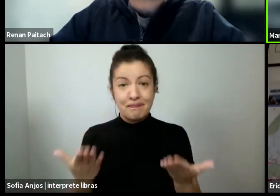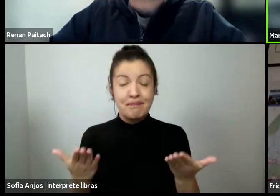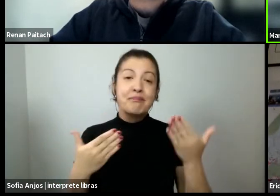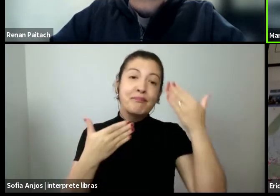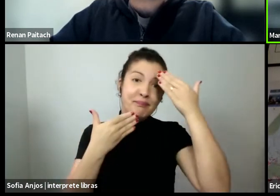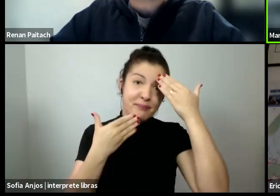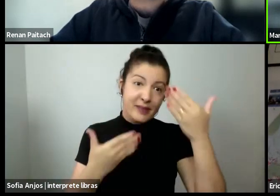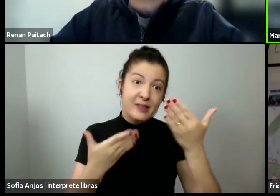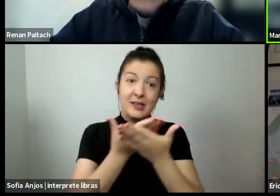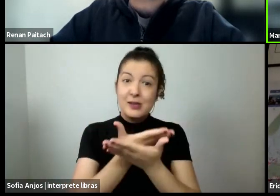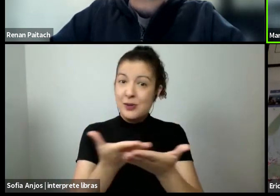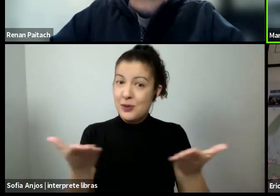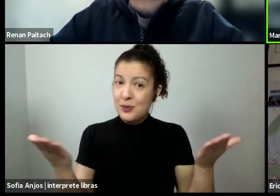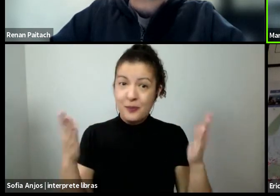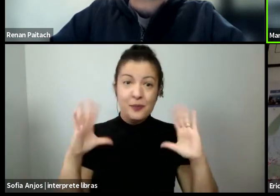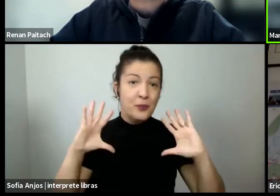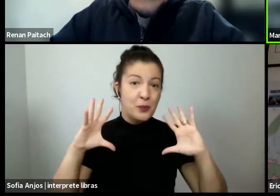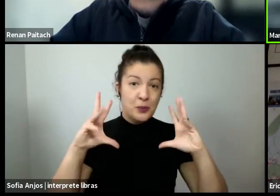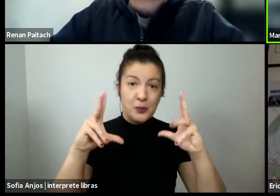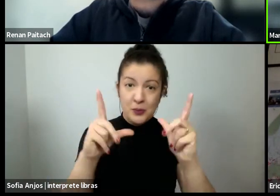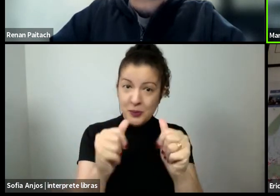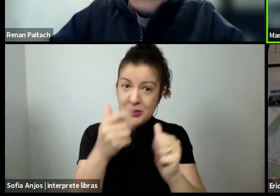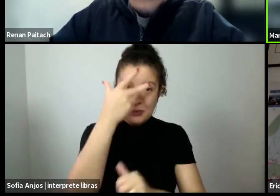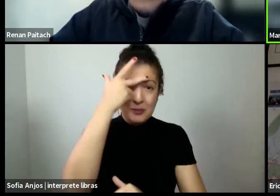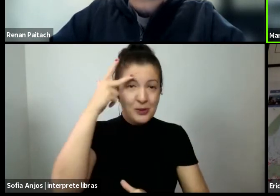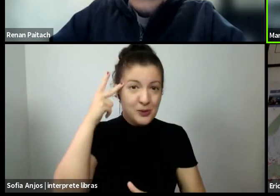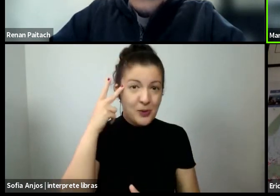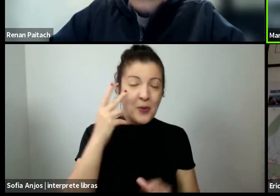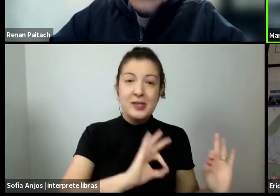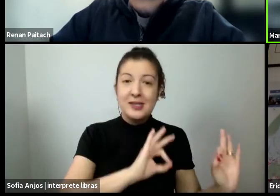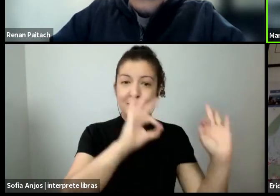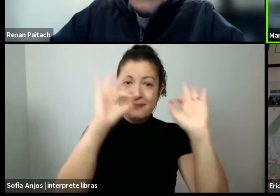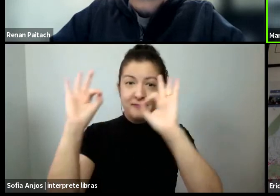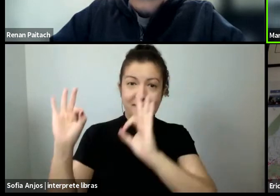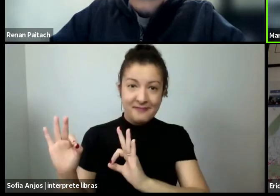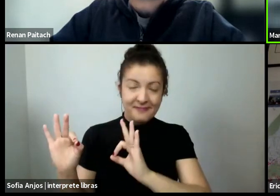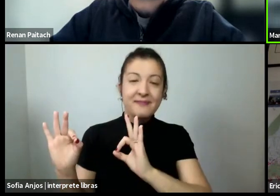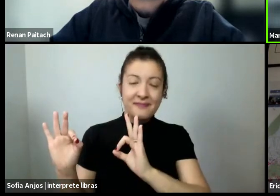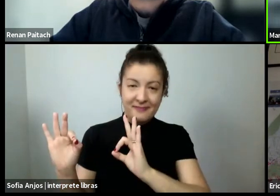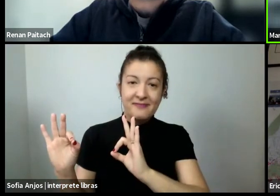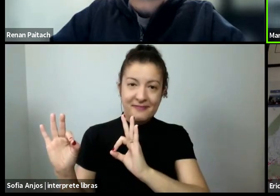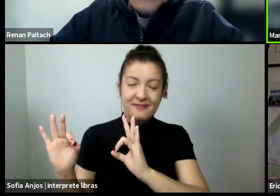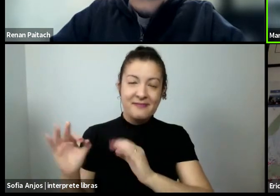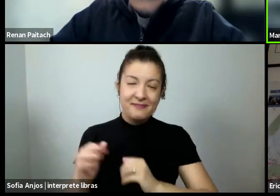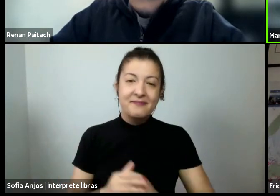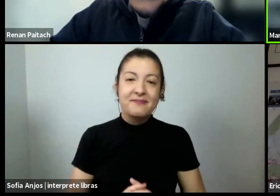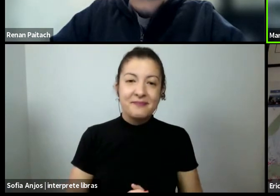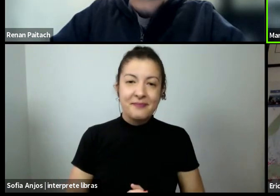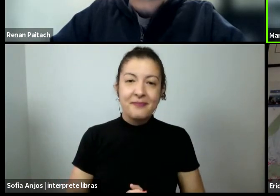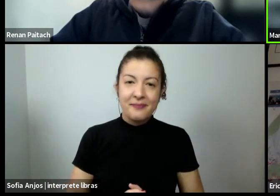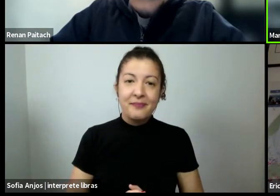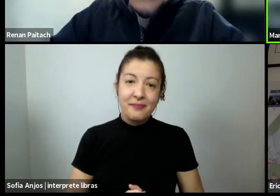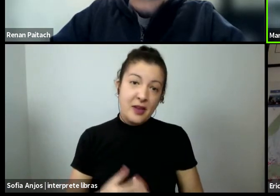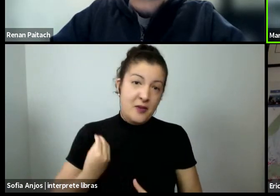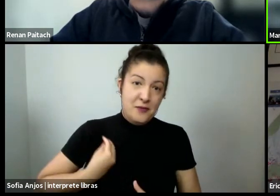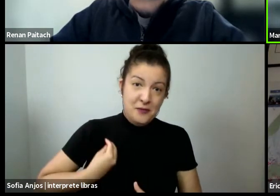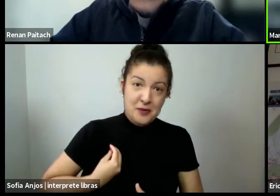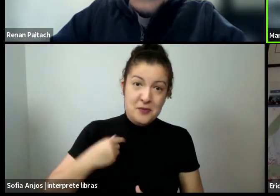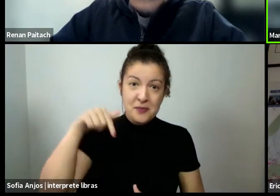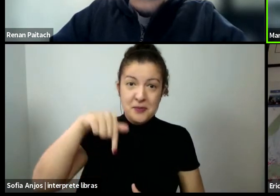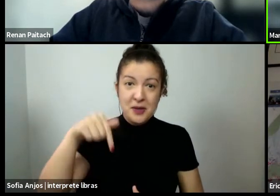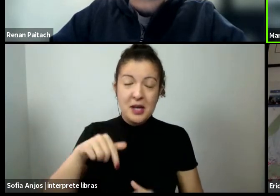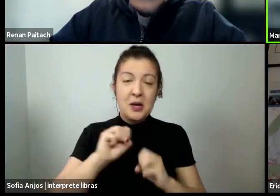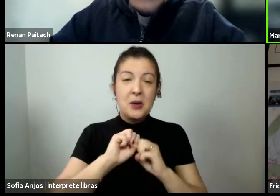então também a todos que nos acompanharam até esse momento, que estão acompanhando esse